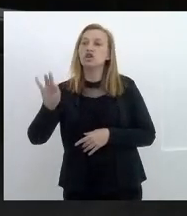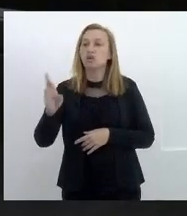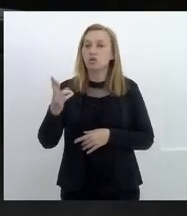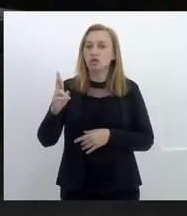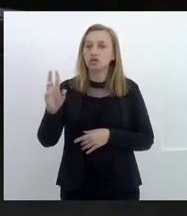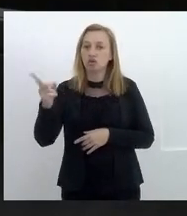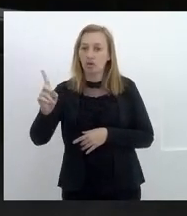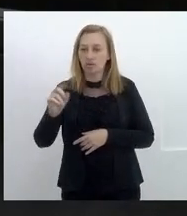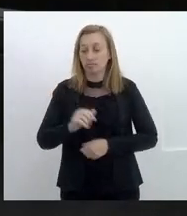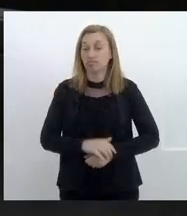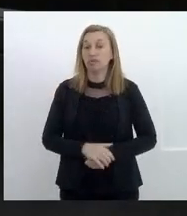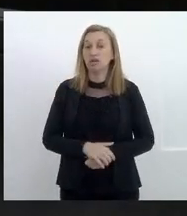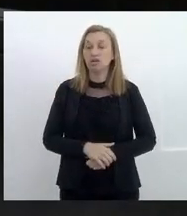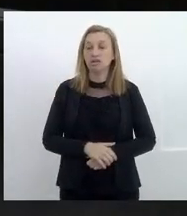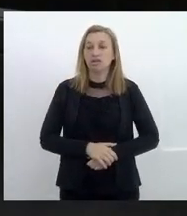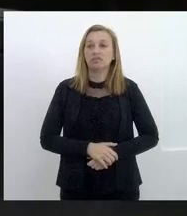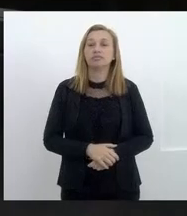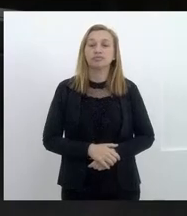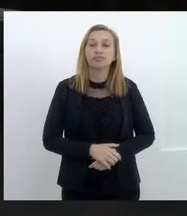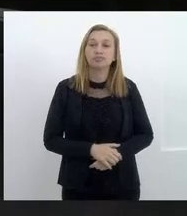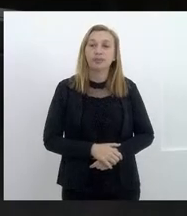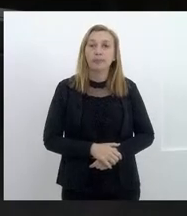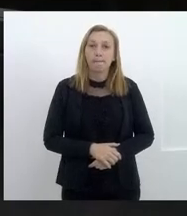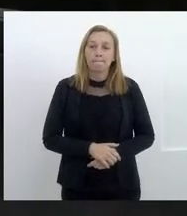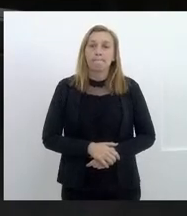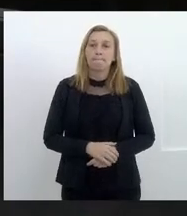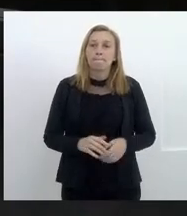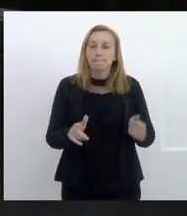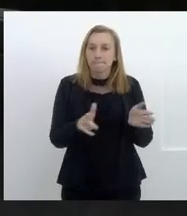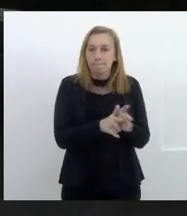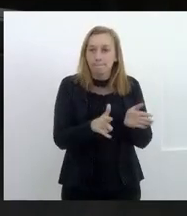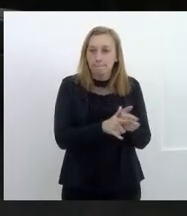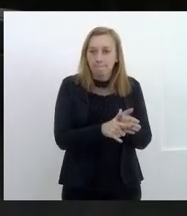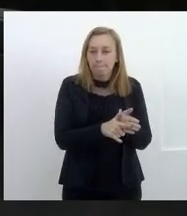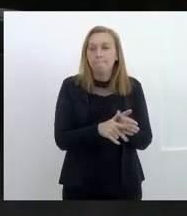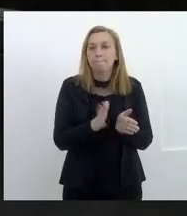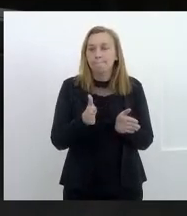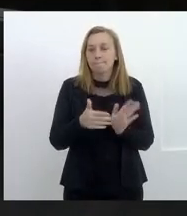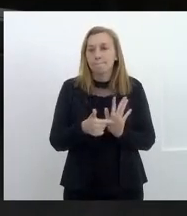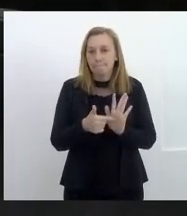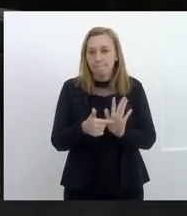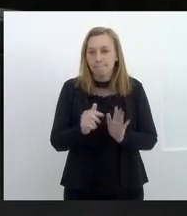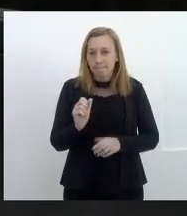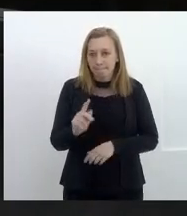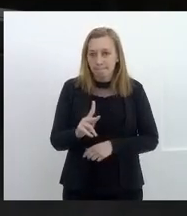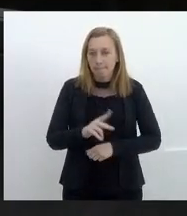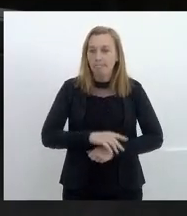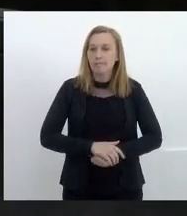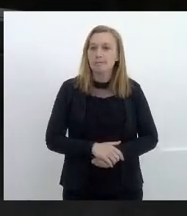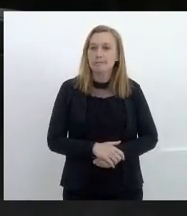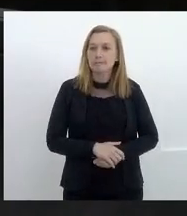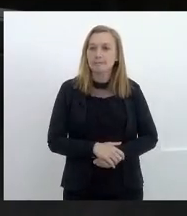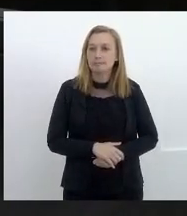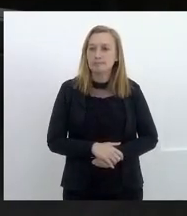de Dólares tá e a nossa dívida com esses papéis que foram ser politizadas ok